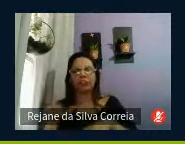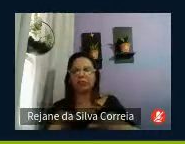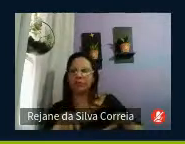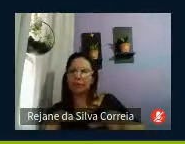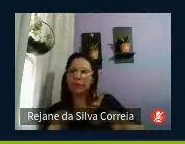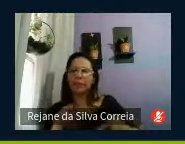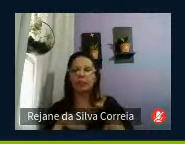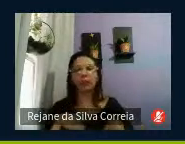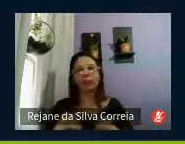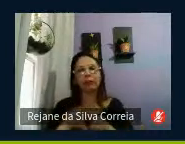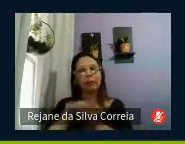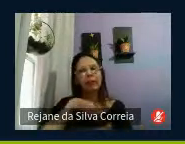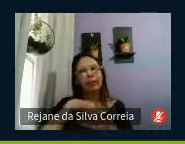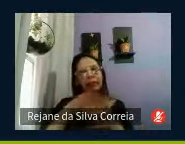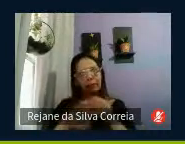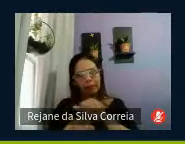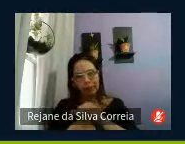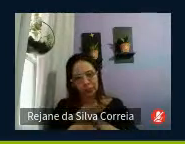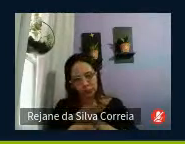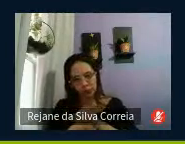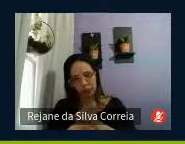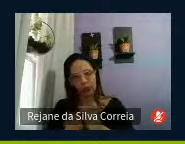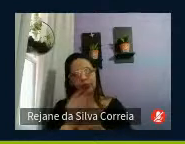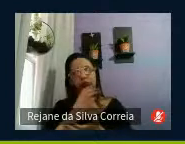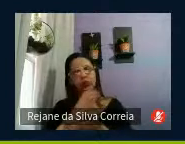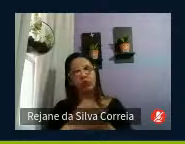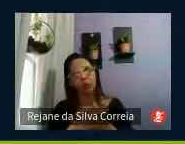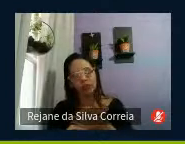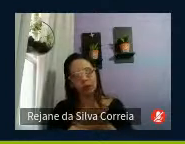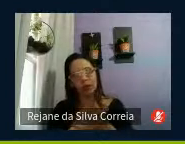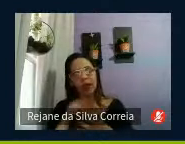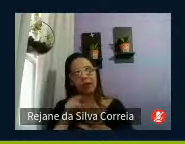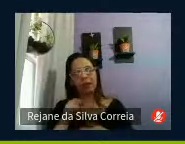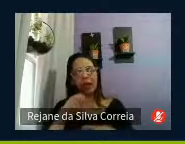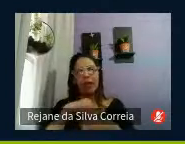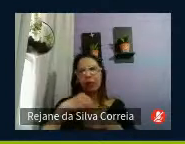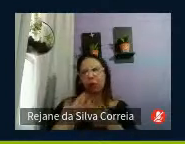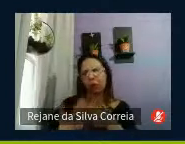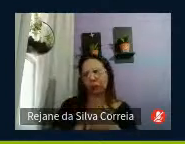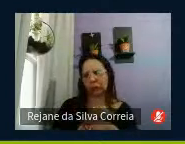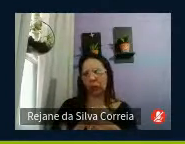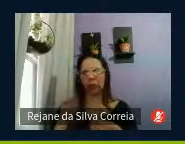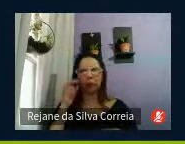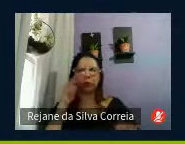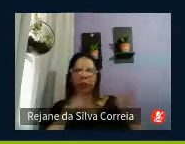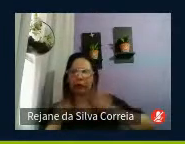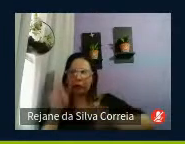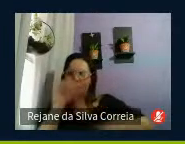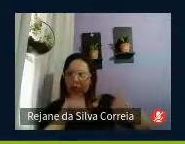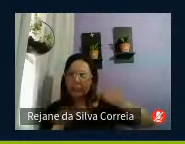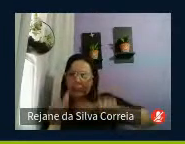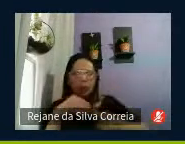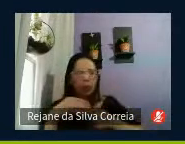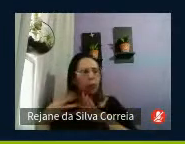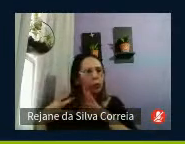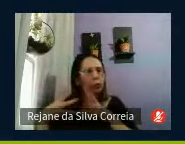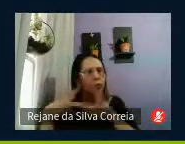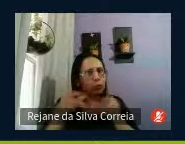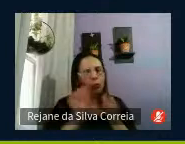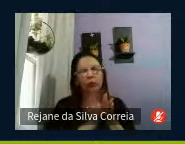flexibilização e adaptações curriculares. Essa adaptação é no conteúdo, é na avaliação, em todo o